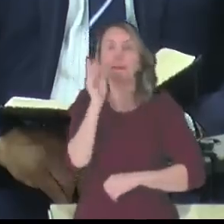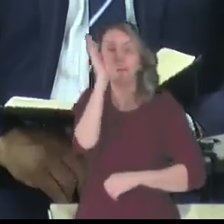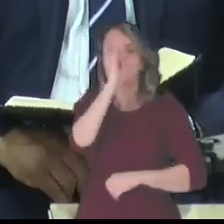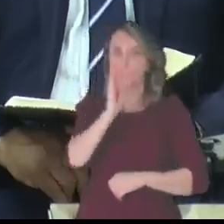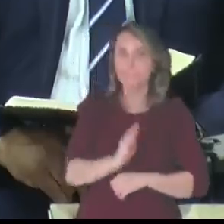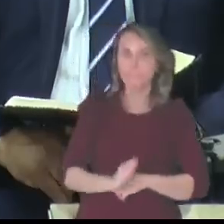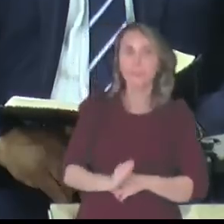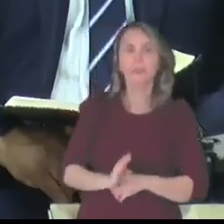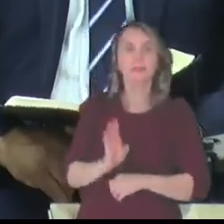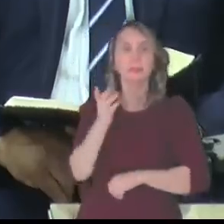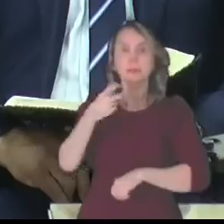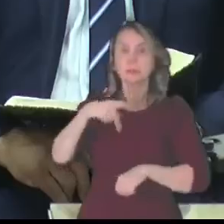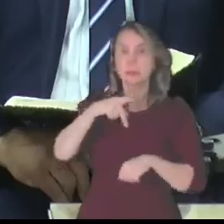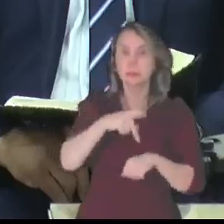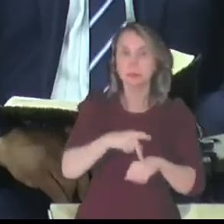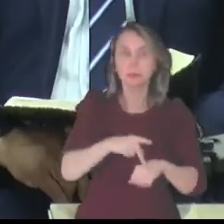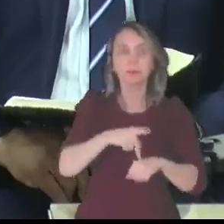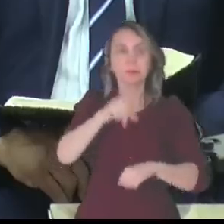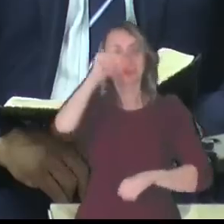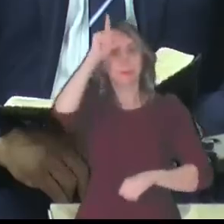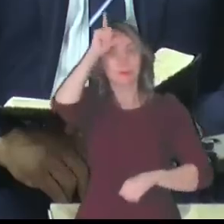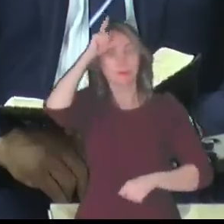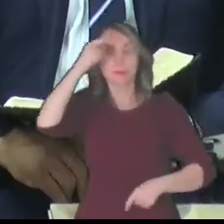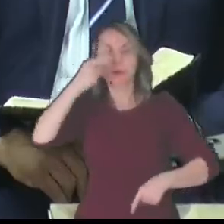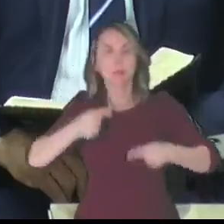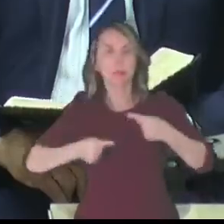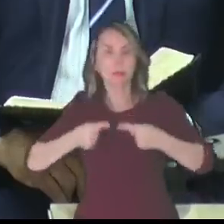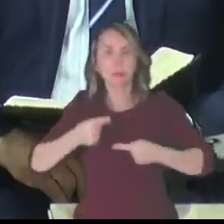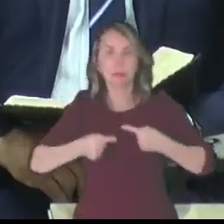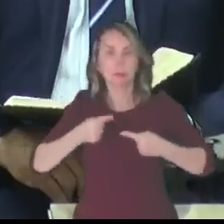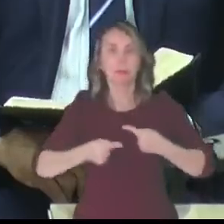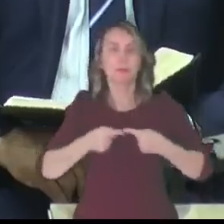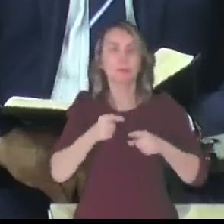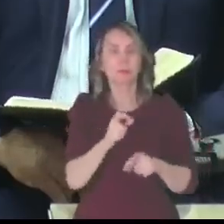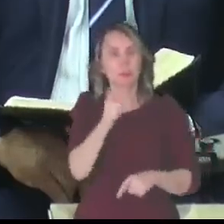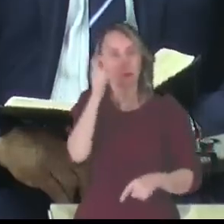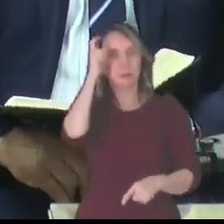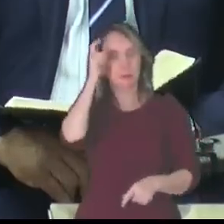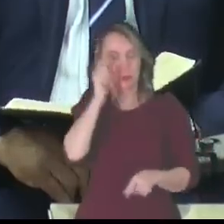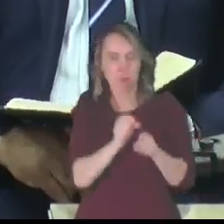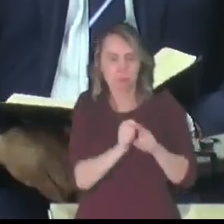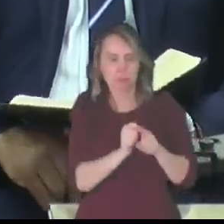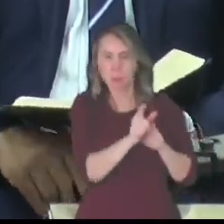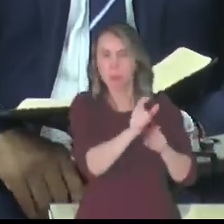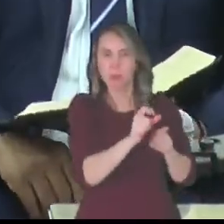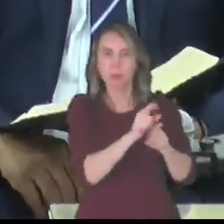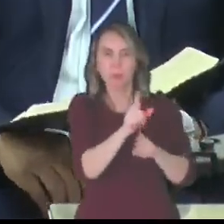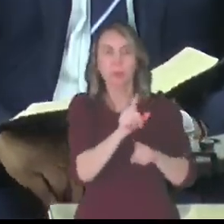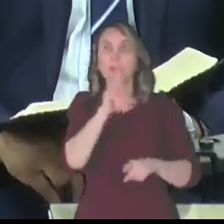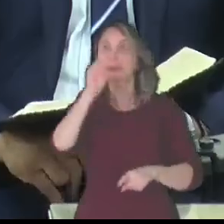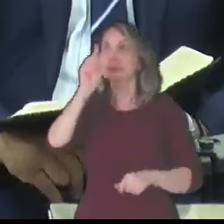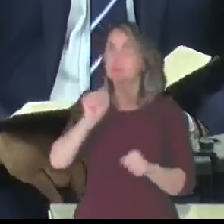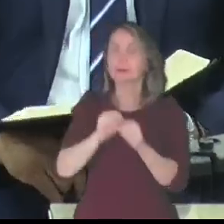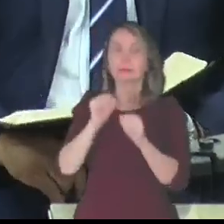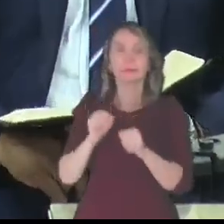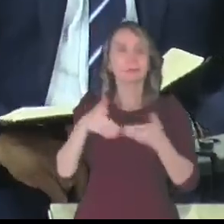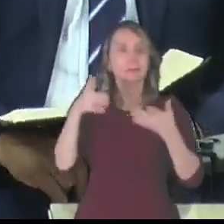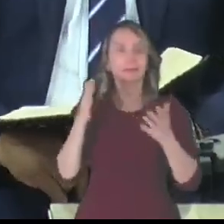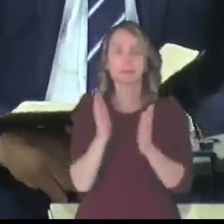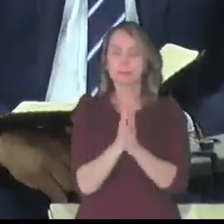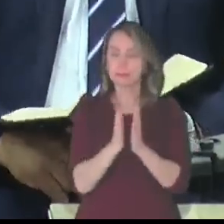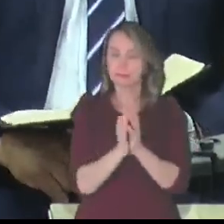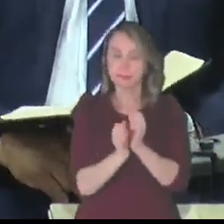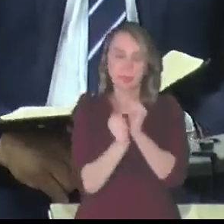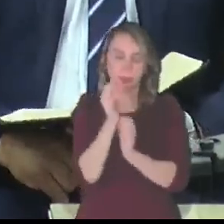orar pelo Brasil orar pelas autoridades orar para Deus repreender os demônios orar para Deus fazer Maravilha e o incenso vai subindo